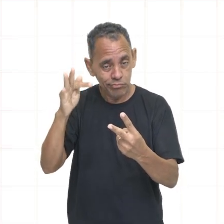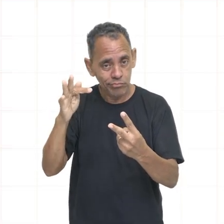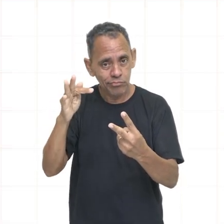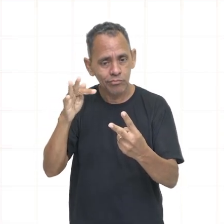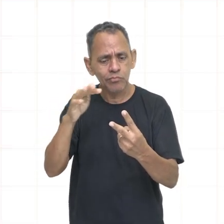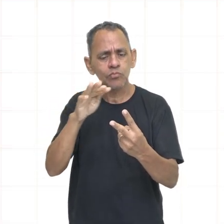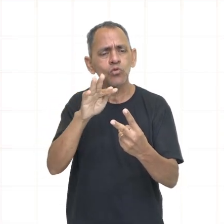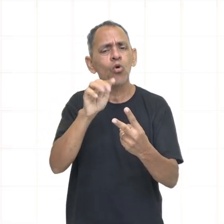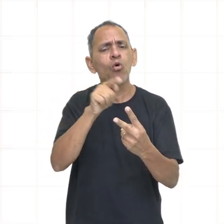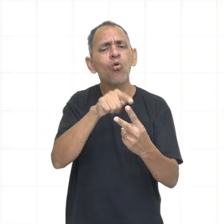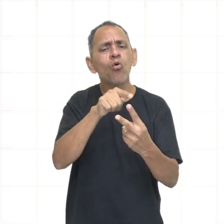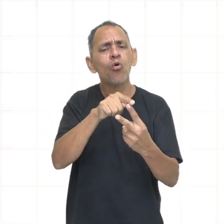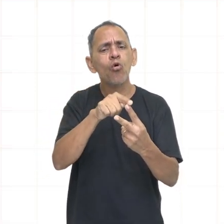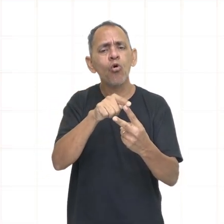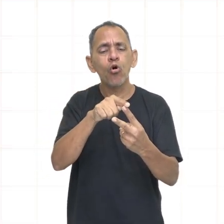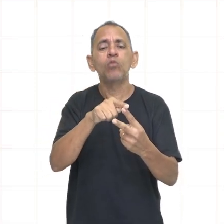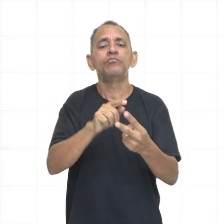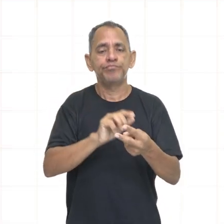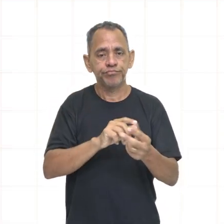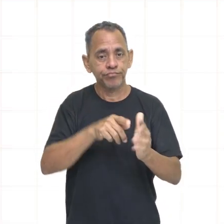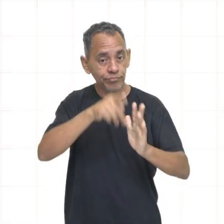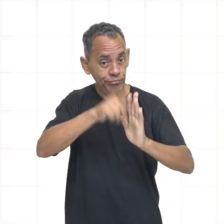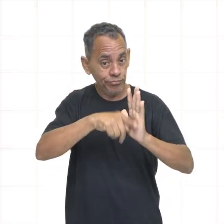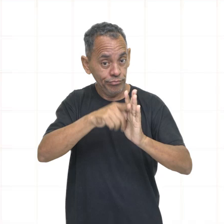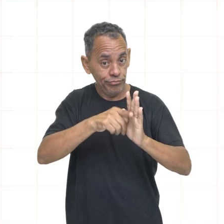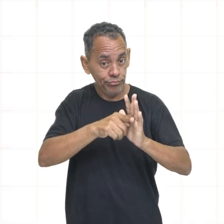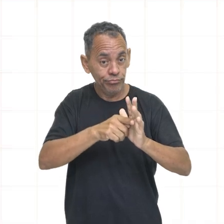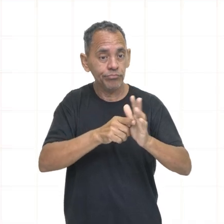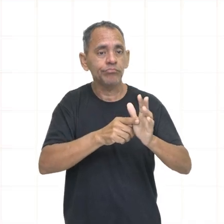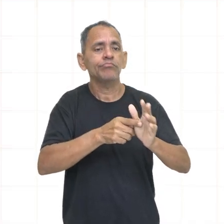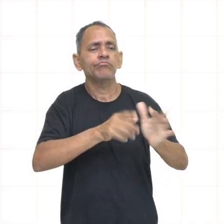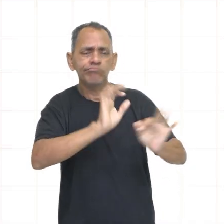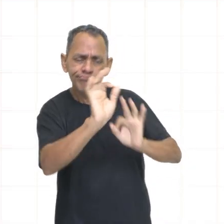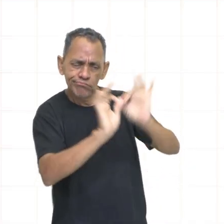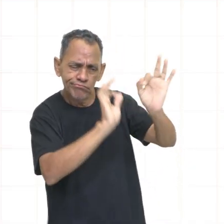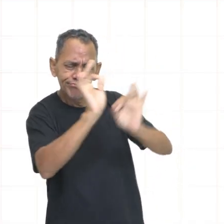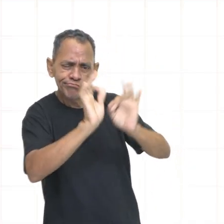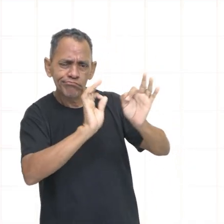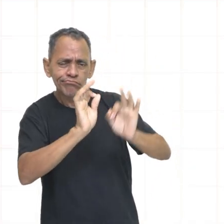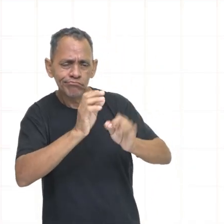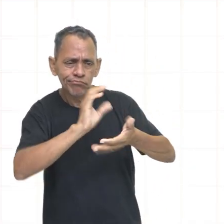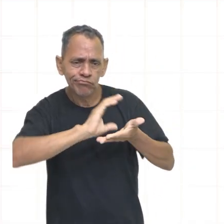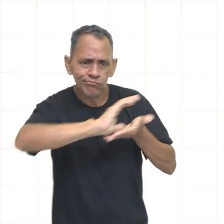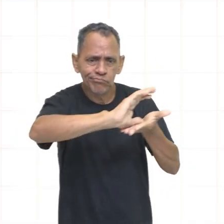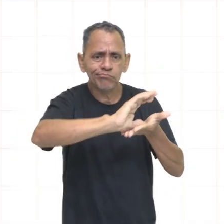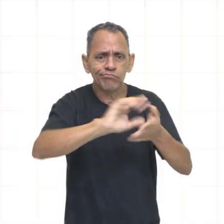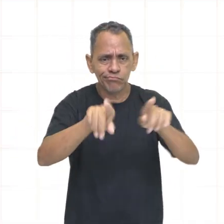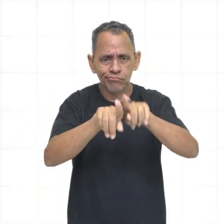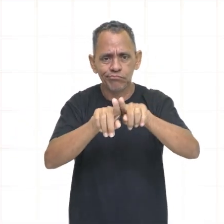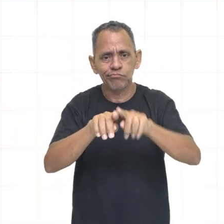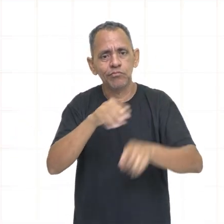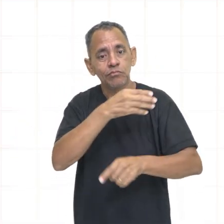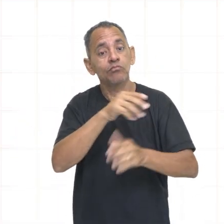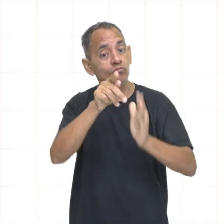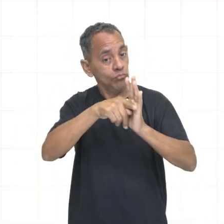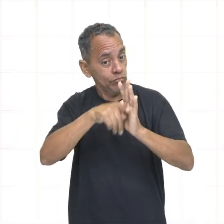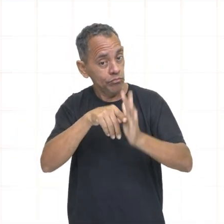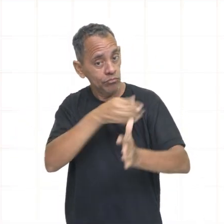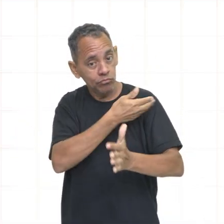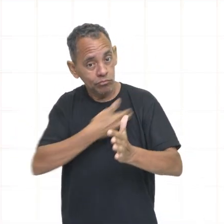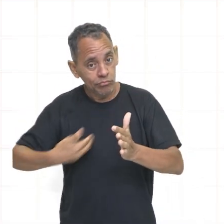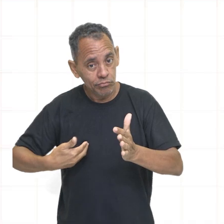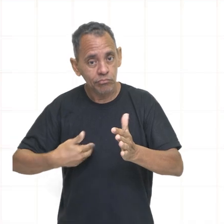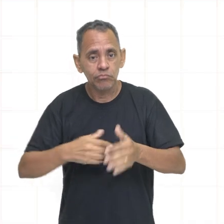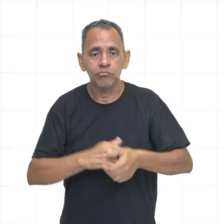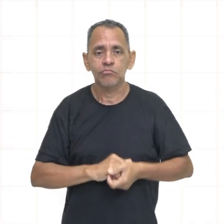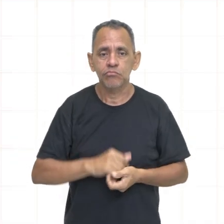professor? Planejar, estimular e financiar planos do governo para o desenvolvimento da região, plano do governo